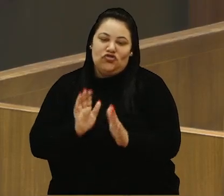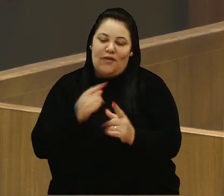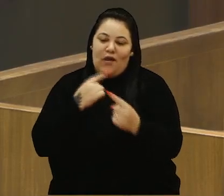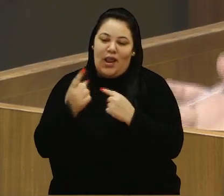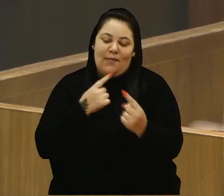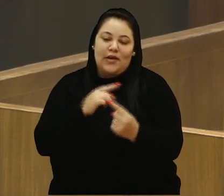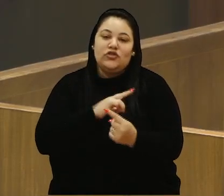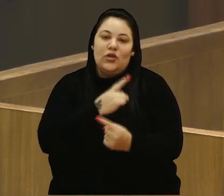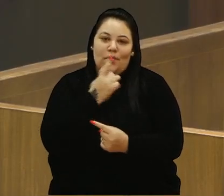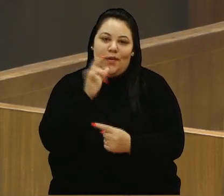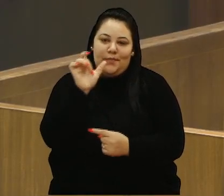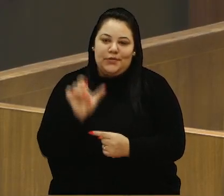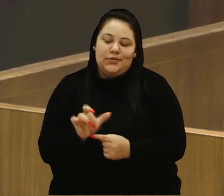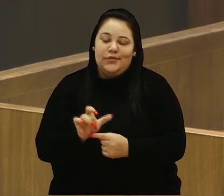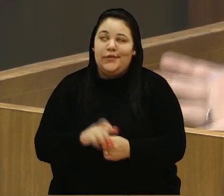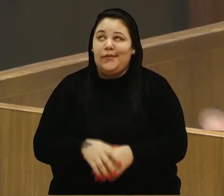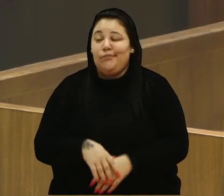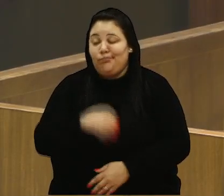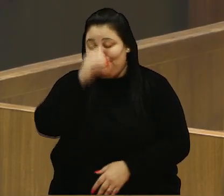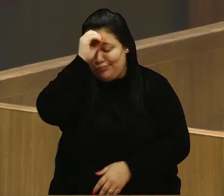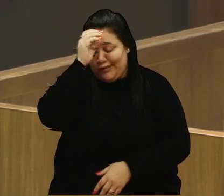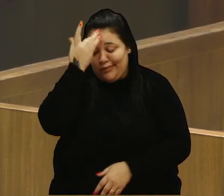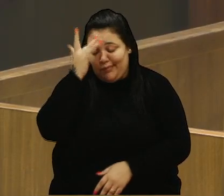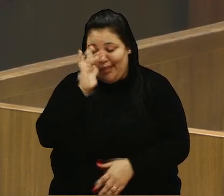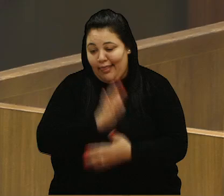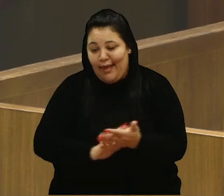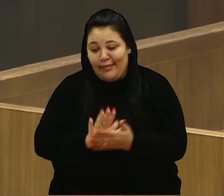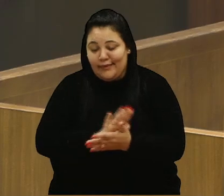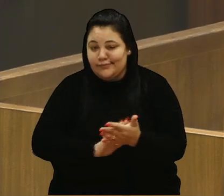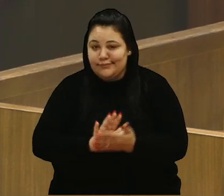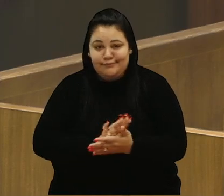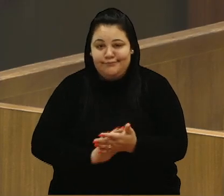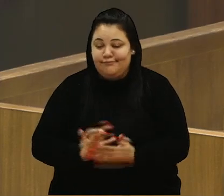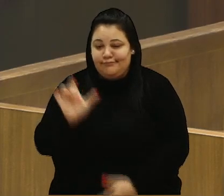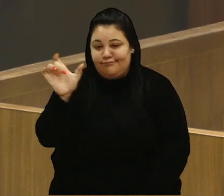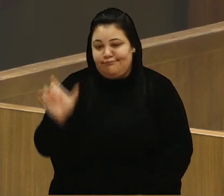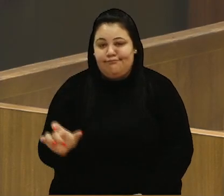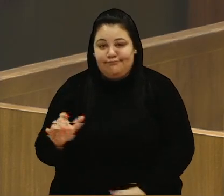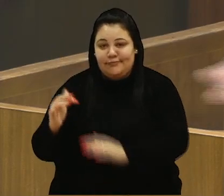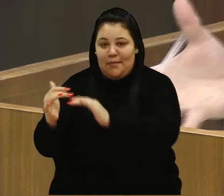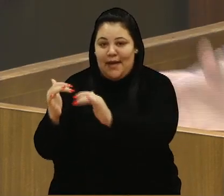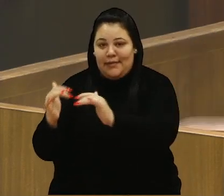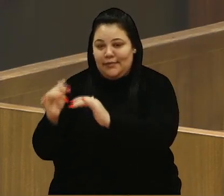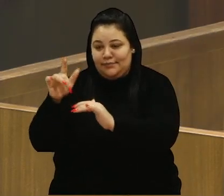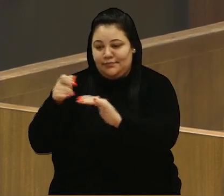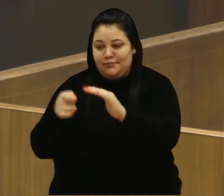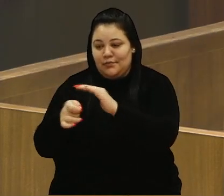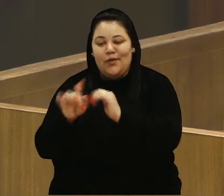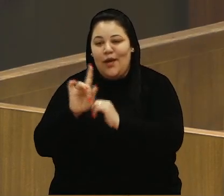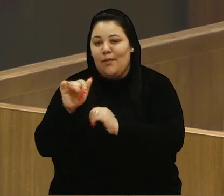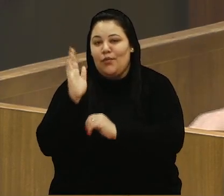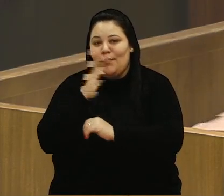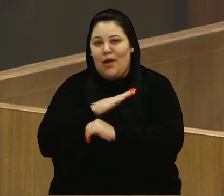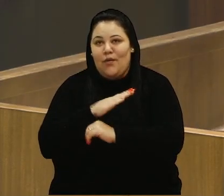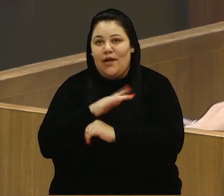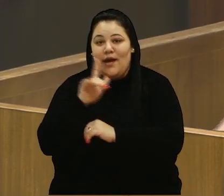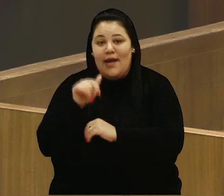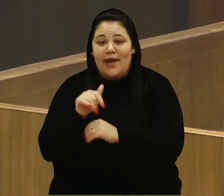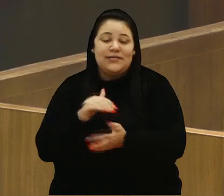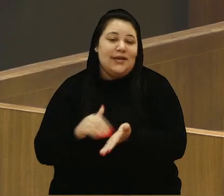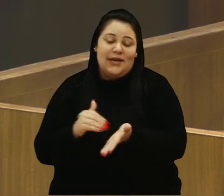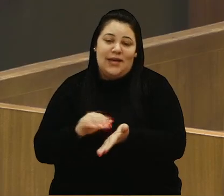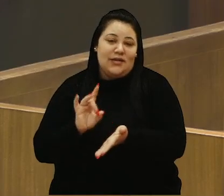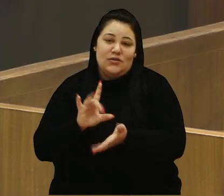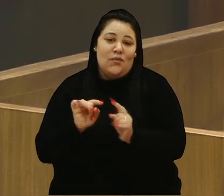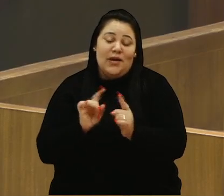que sabia menos do que uma pessoa que não entende nada de parquímetro, então, não por mal, porque ela é simplesmente uma recepcionista, mas não tinha um coordenador ou um